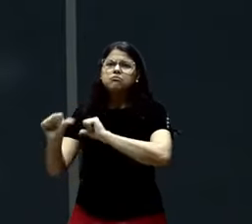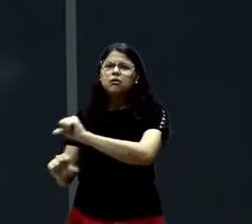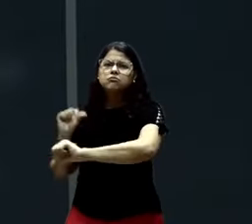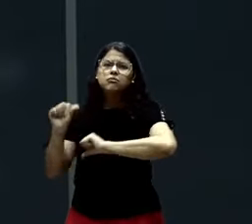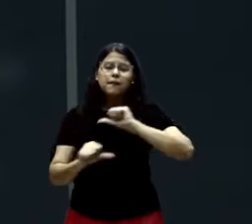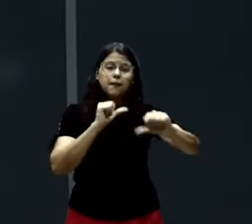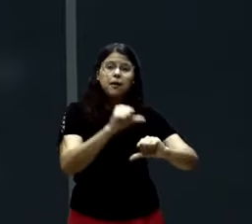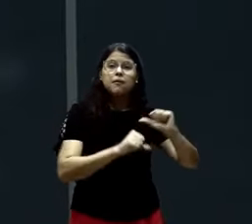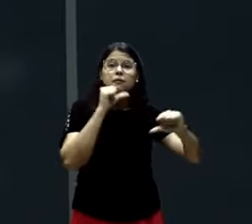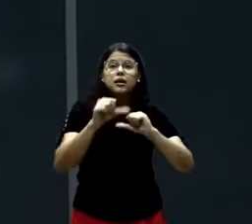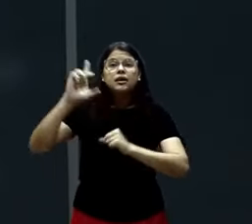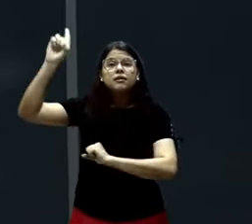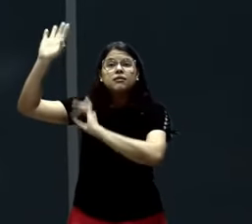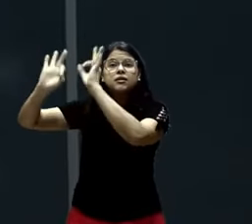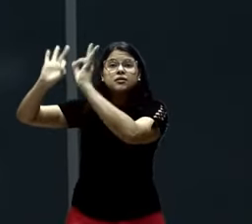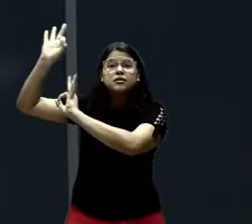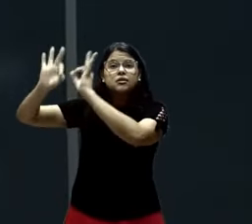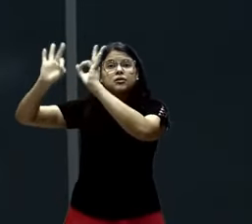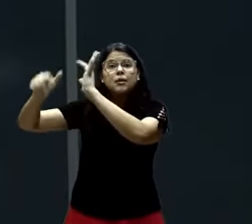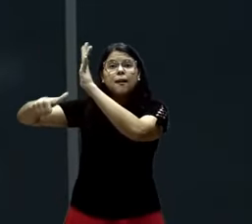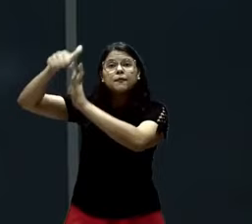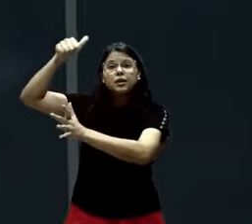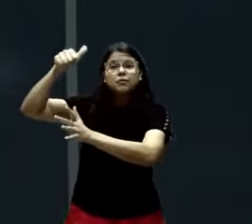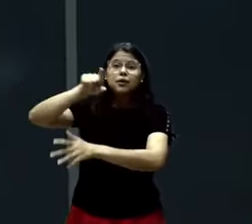o seu plano fica em segundo caso.